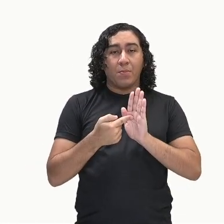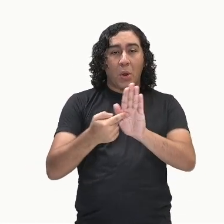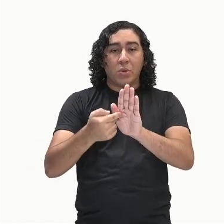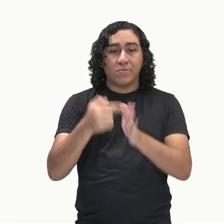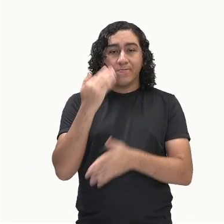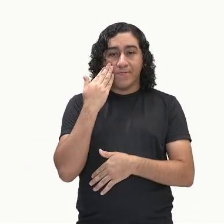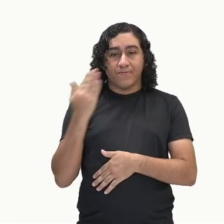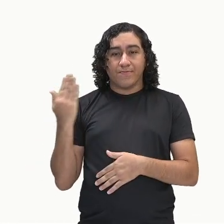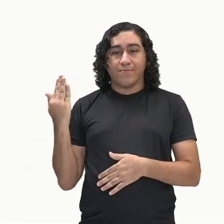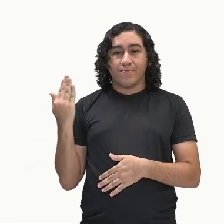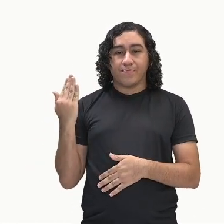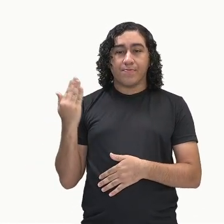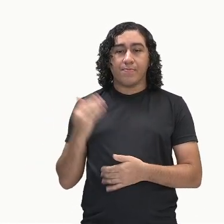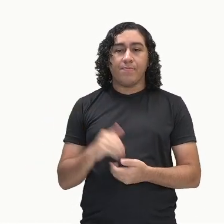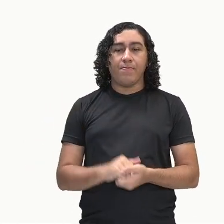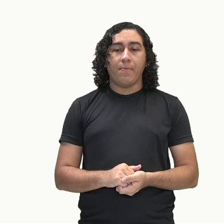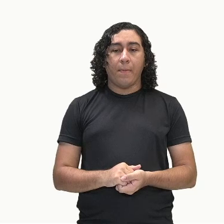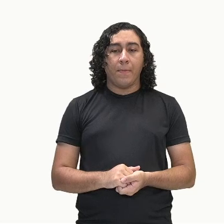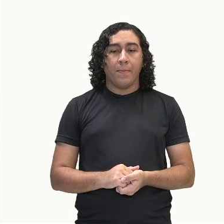entender melhor.